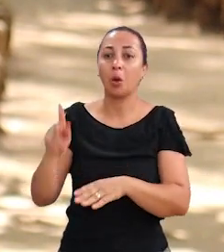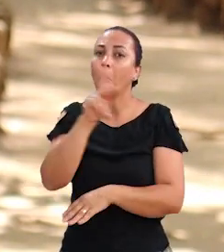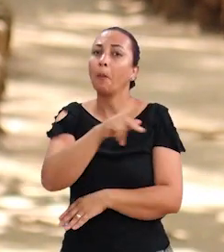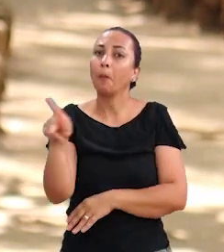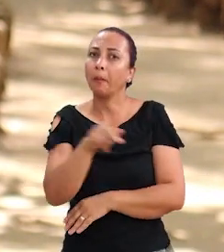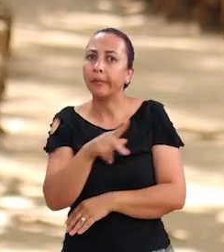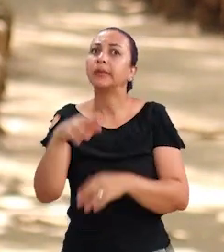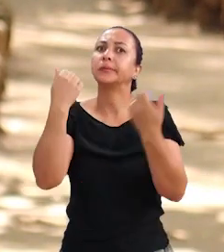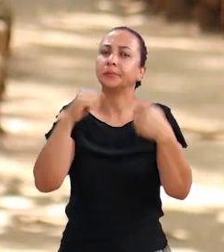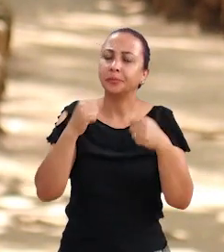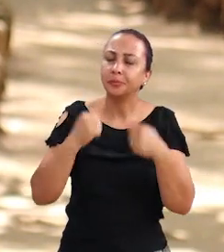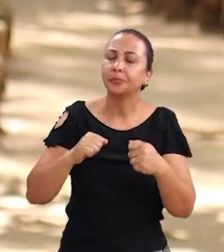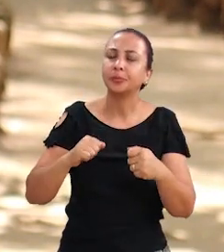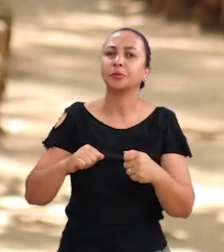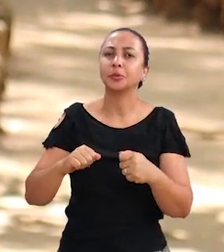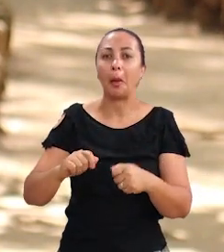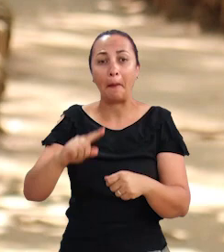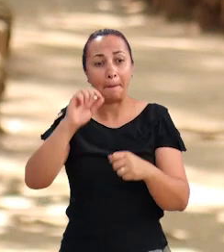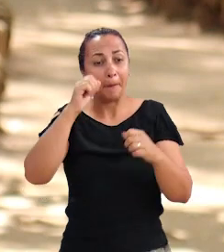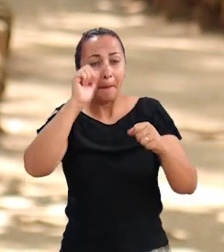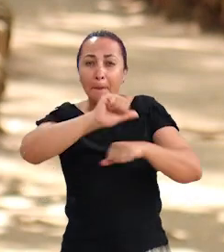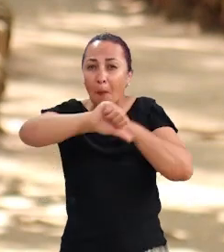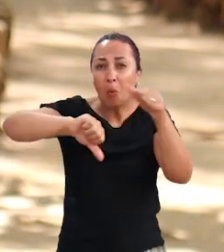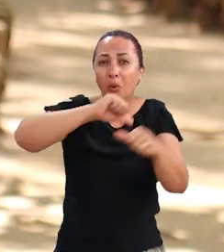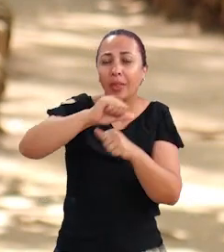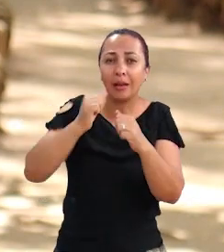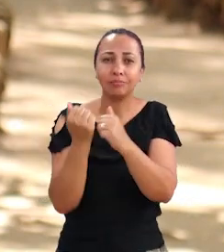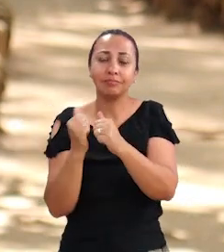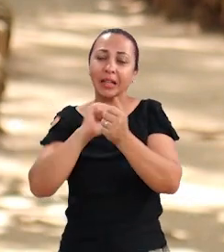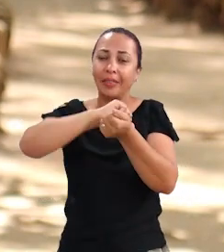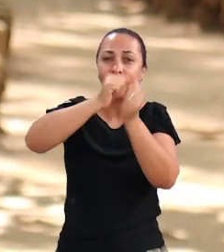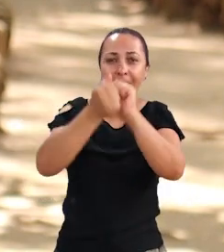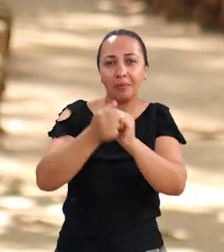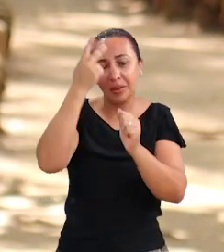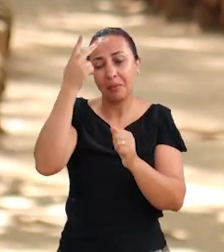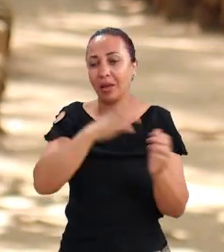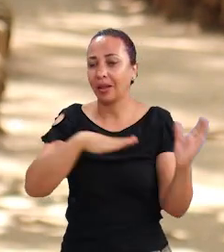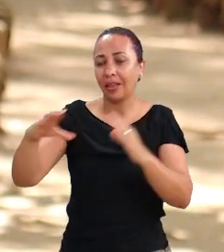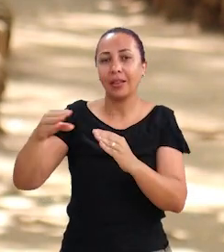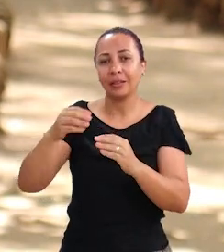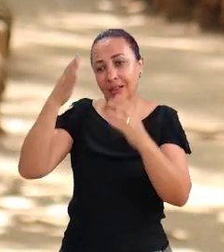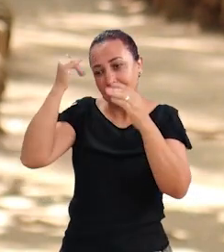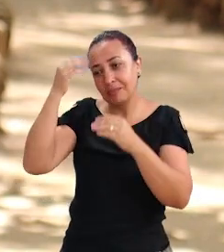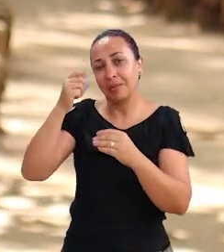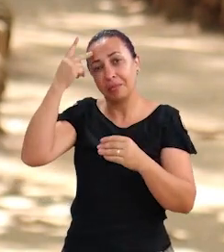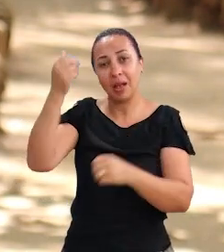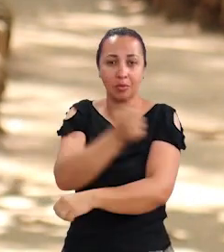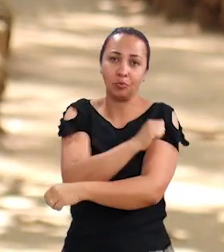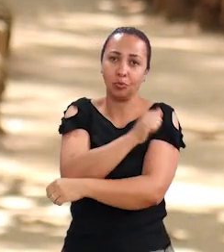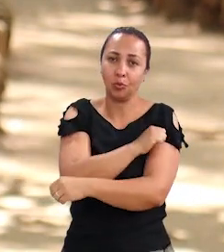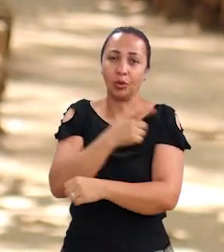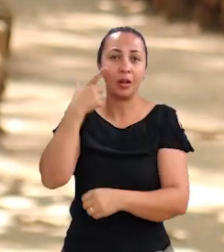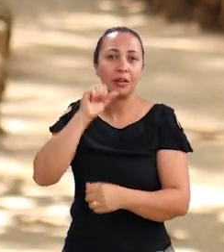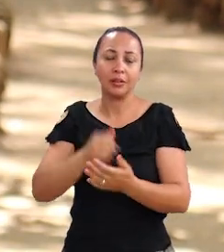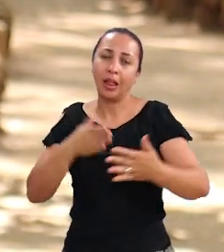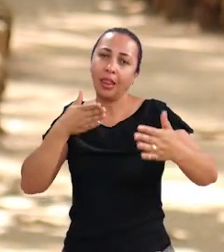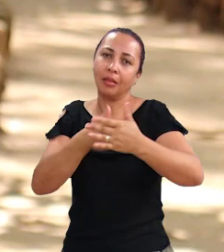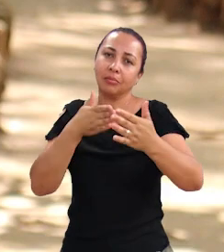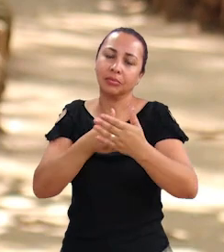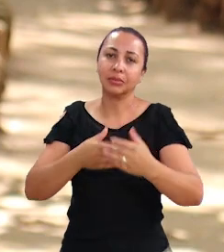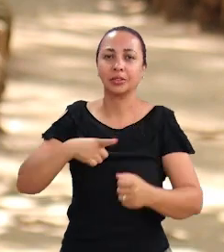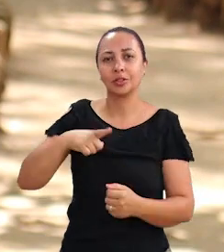Os professores precisaram se reinventar e adquirir novos saberes para levar conteúdo aos seus alunos, vencendo